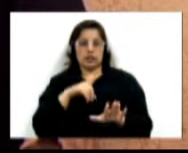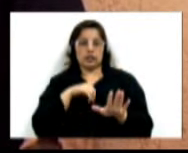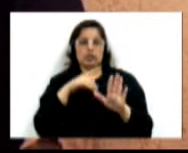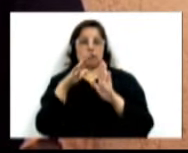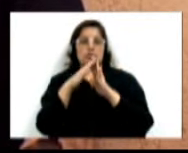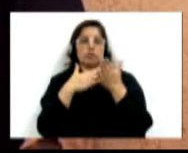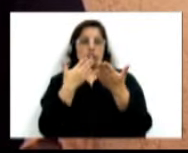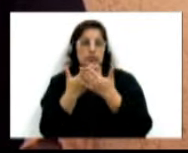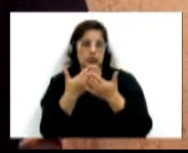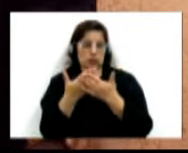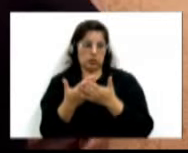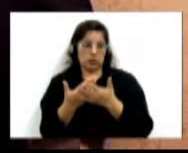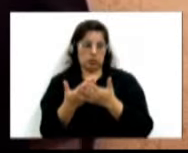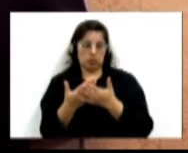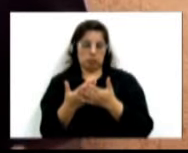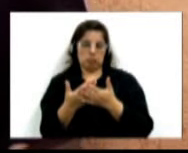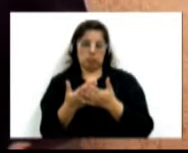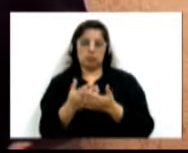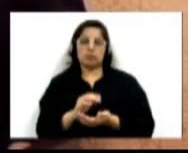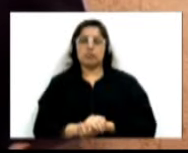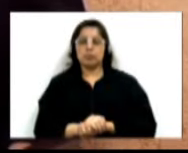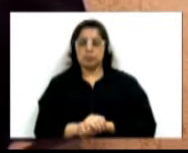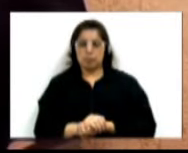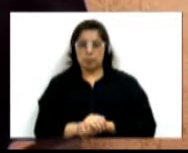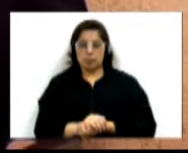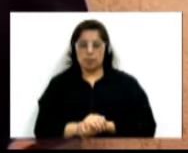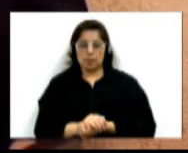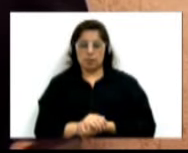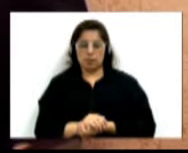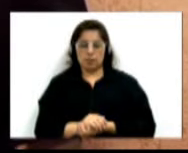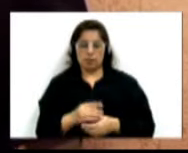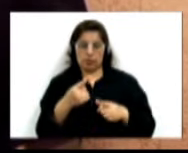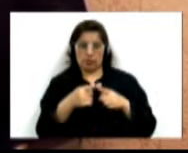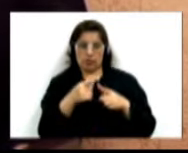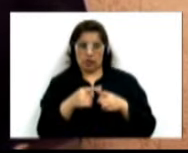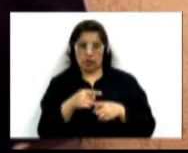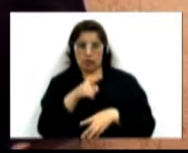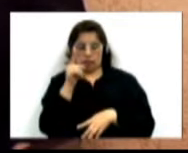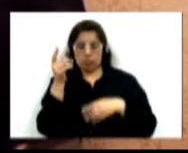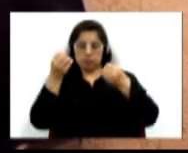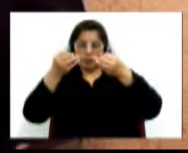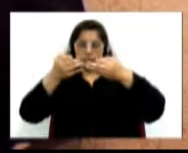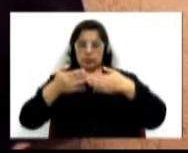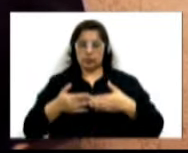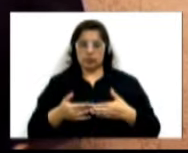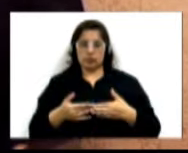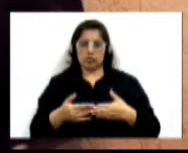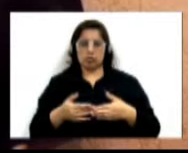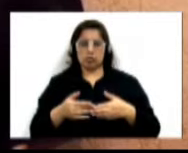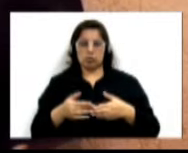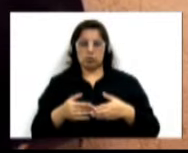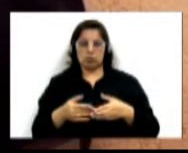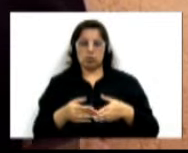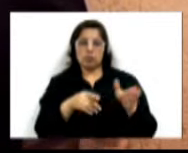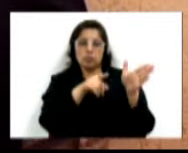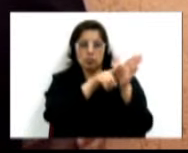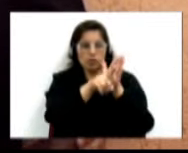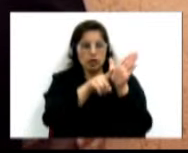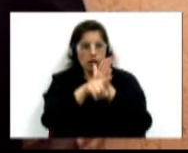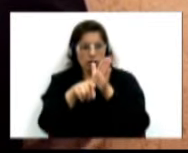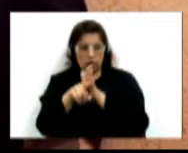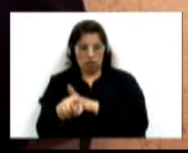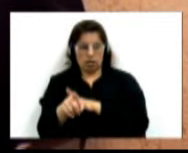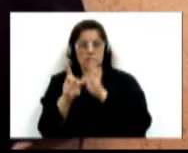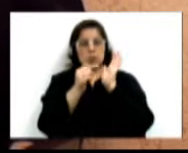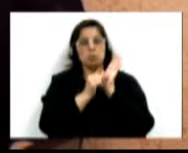superior, pois a média mundial de pessoas que cursaram uma universidade é de 20%. A grande